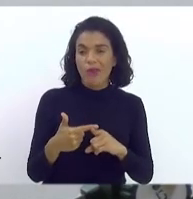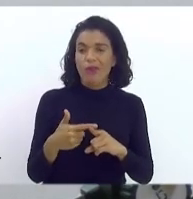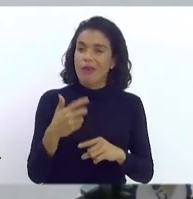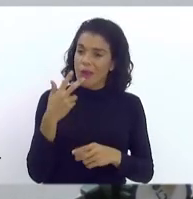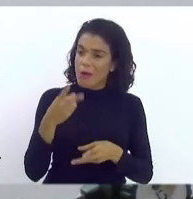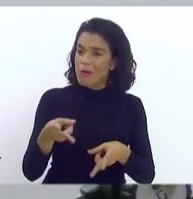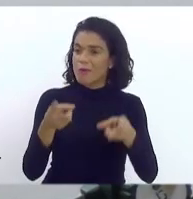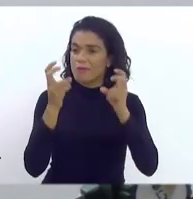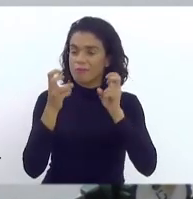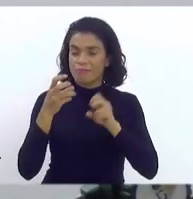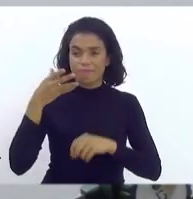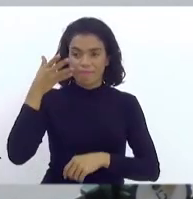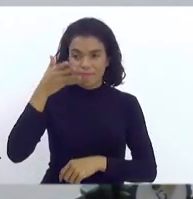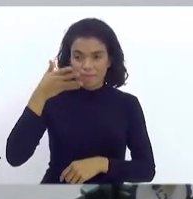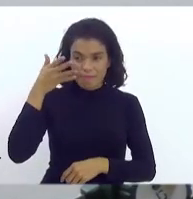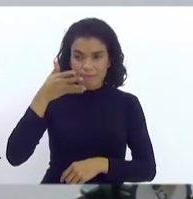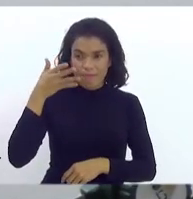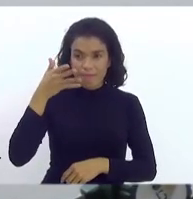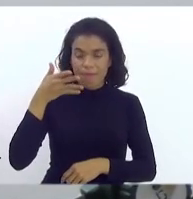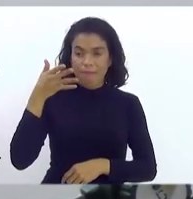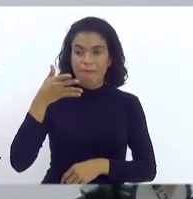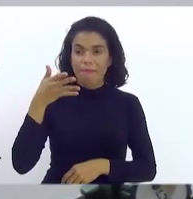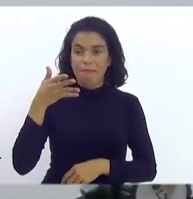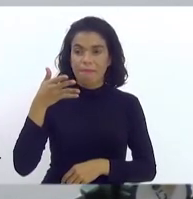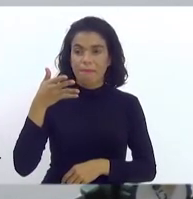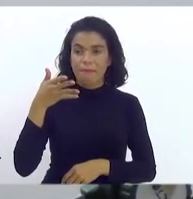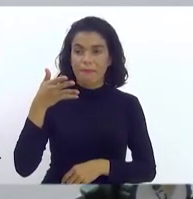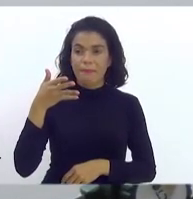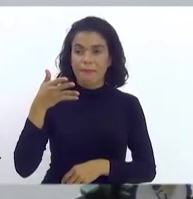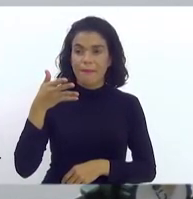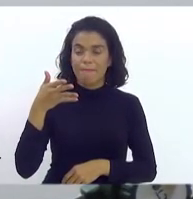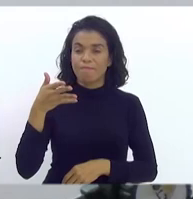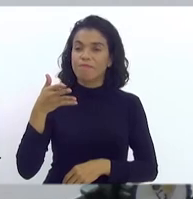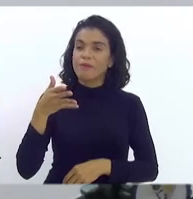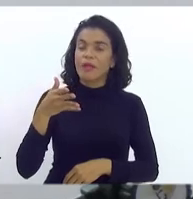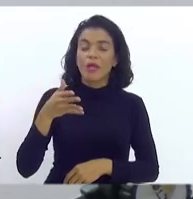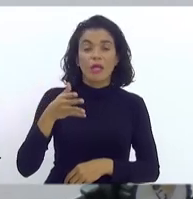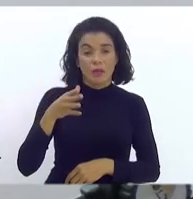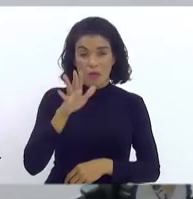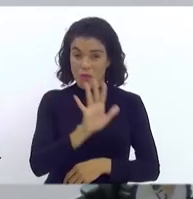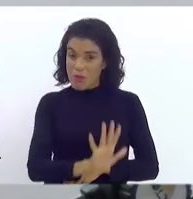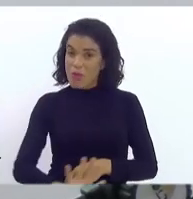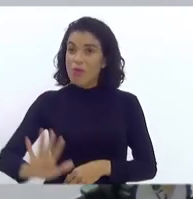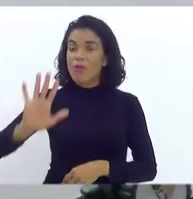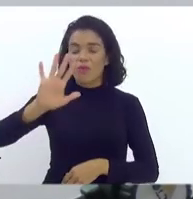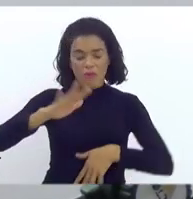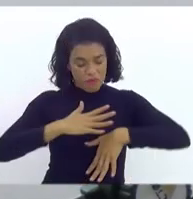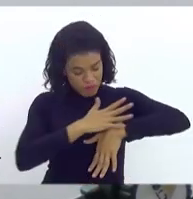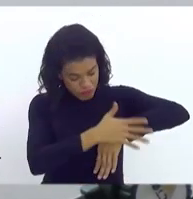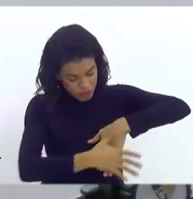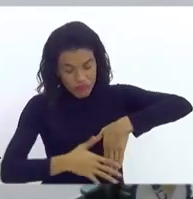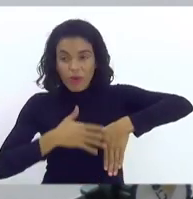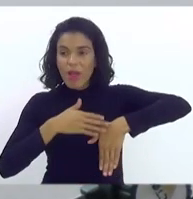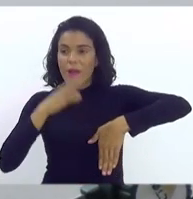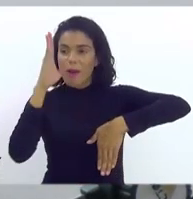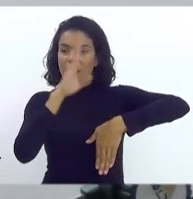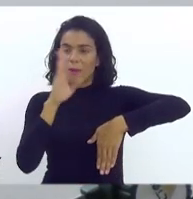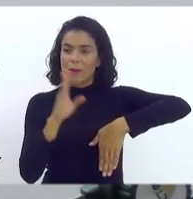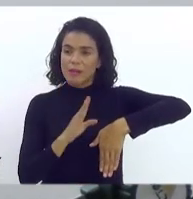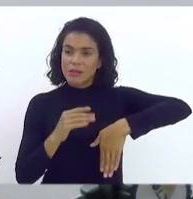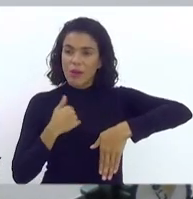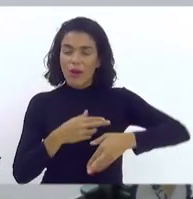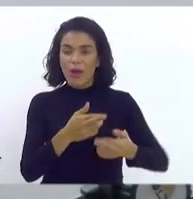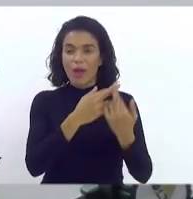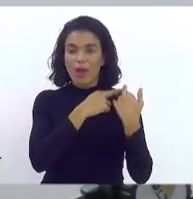quando coloca que em todo o território brasileiro, o Rio de Janeiro ele é